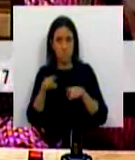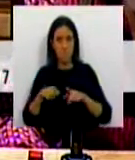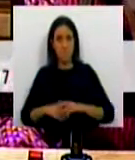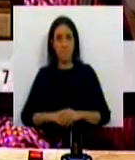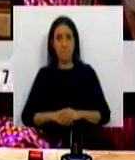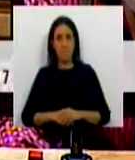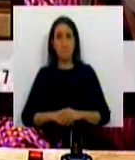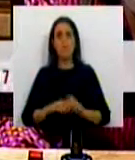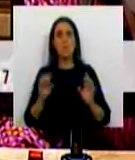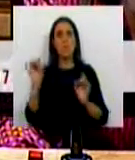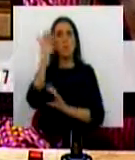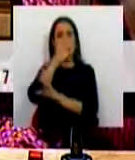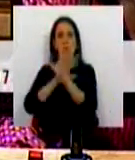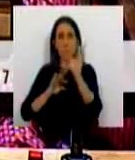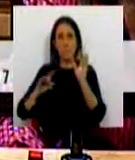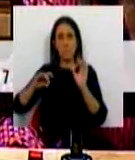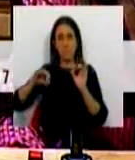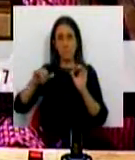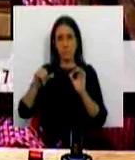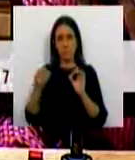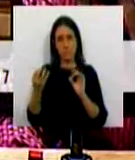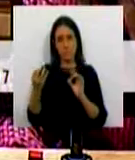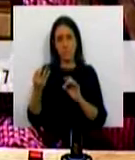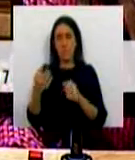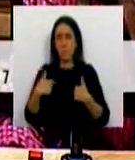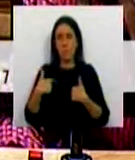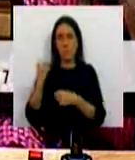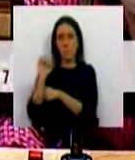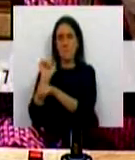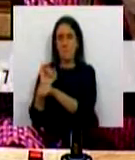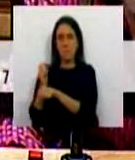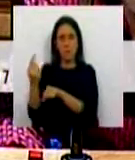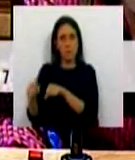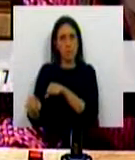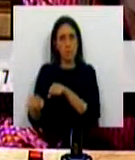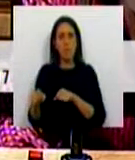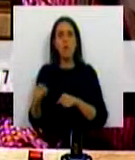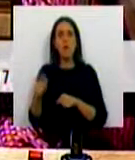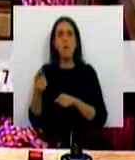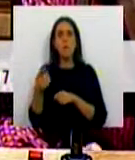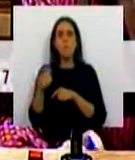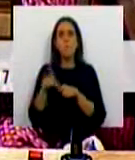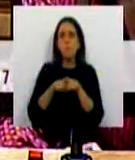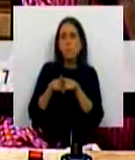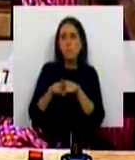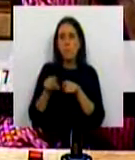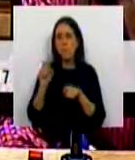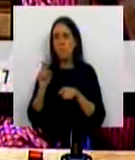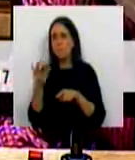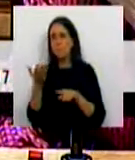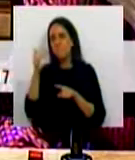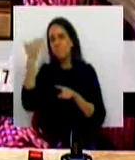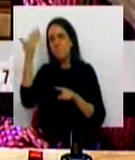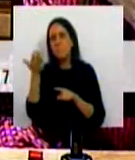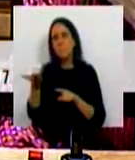A Europa, neste sentido, está refém de si própria. A miopia política de uns poucos adia,